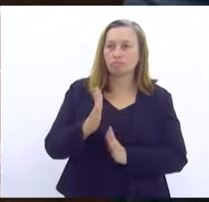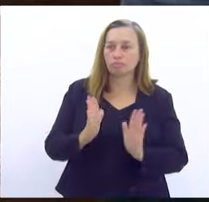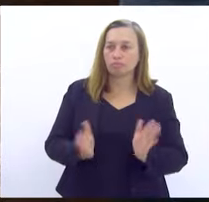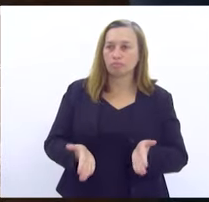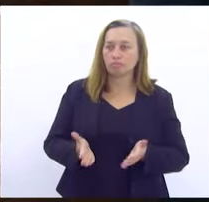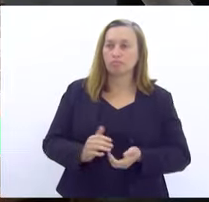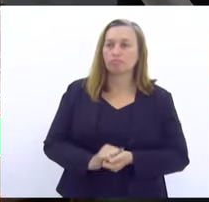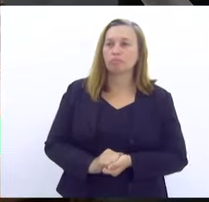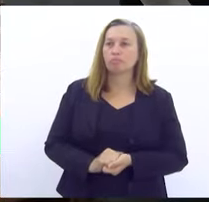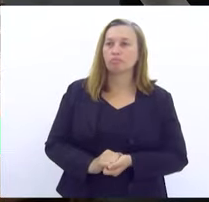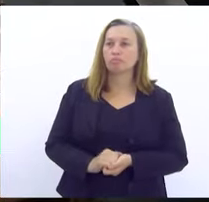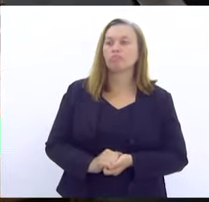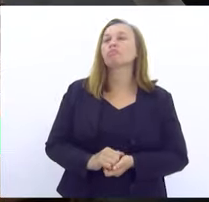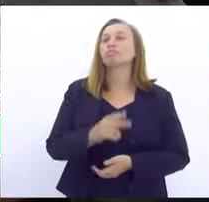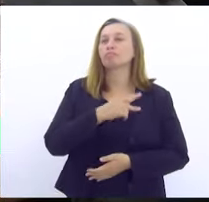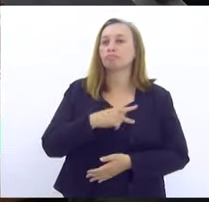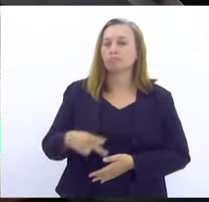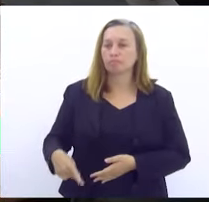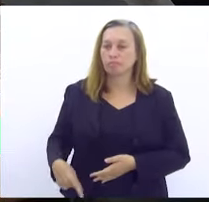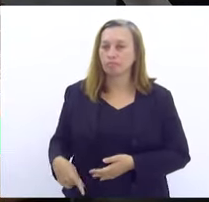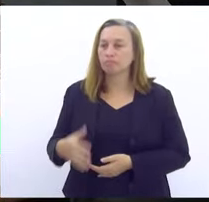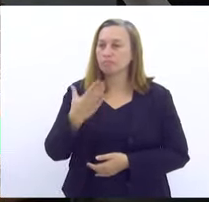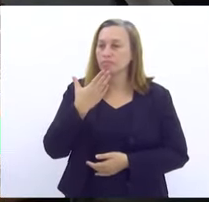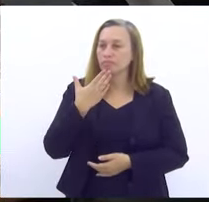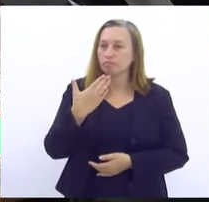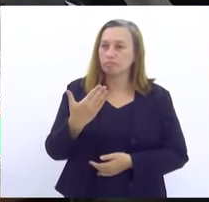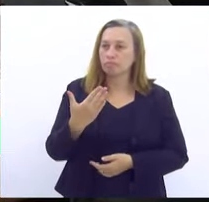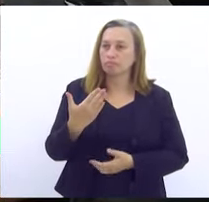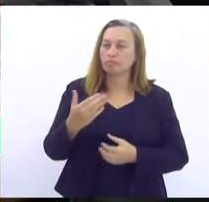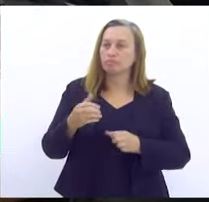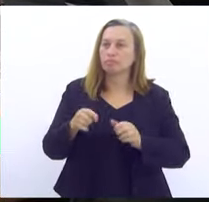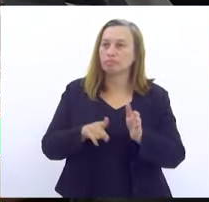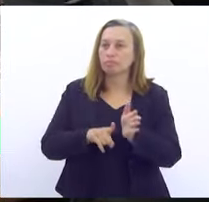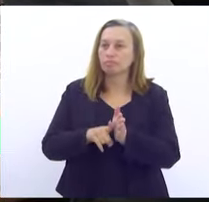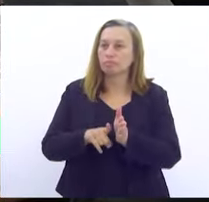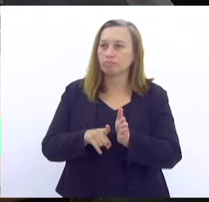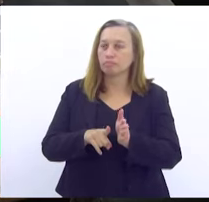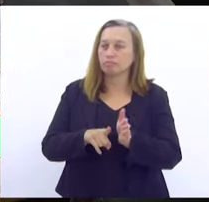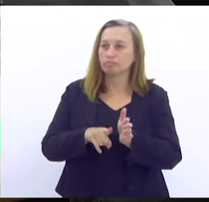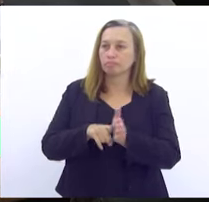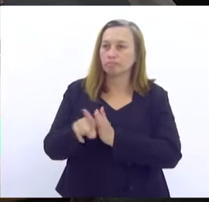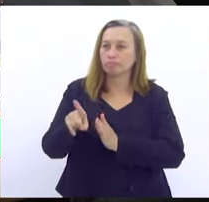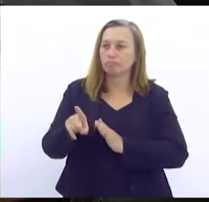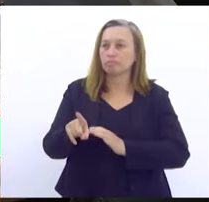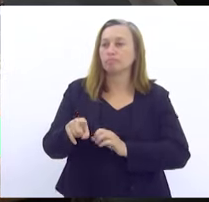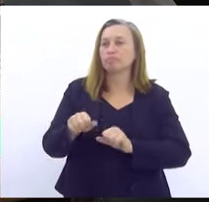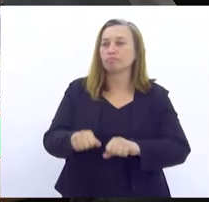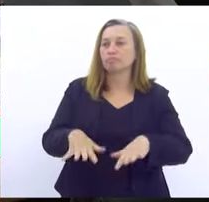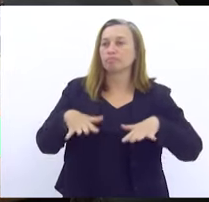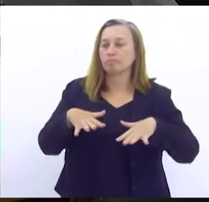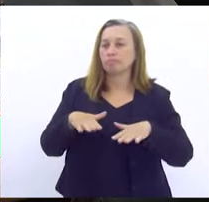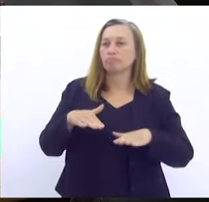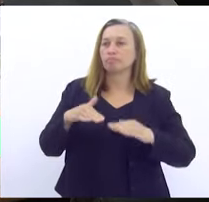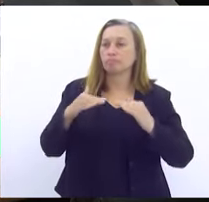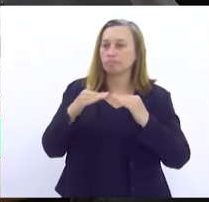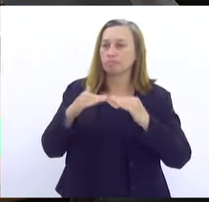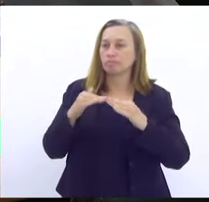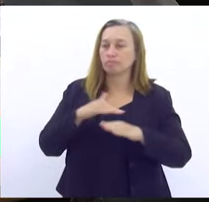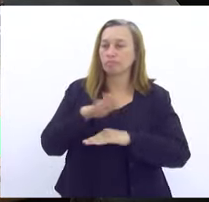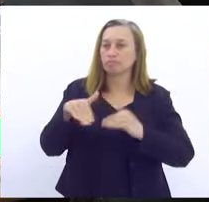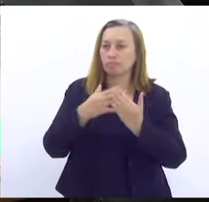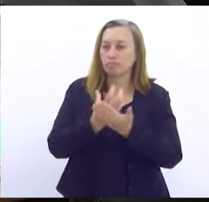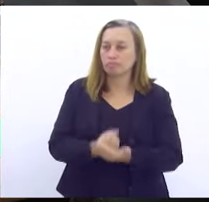A presidência submete ao plenário senhores que concordam, permaneçam como